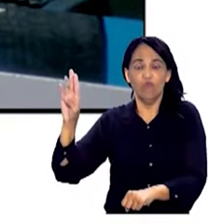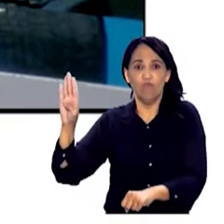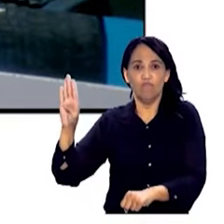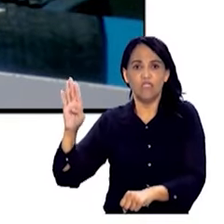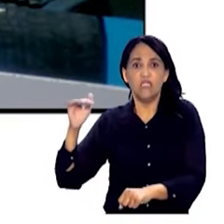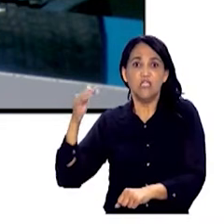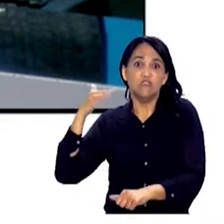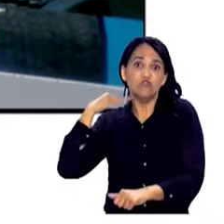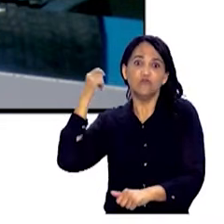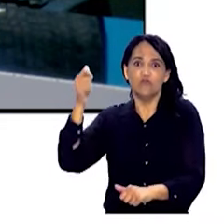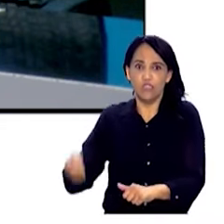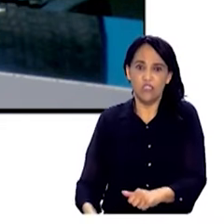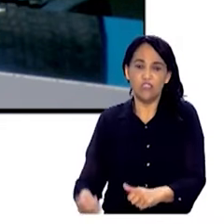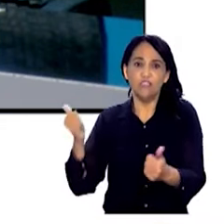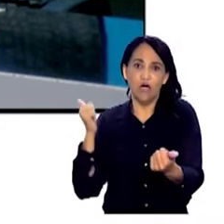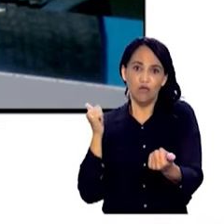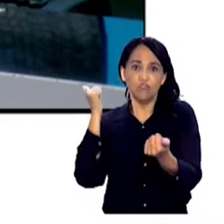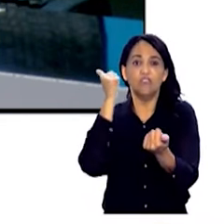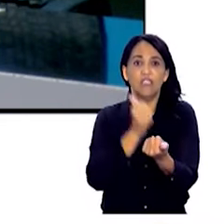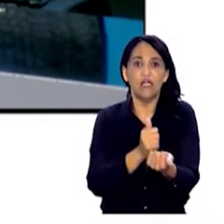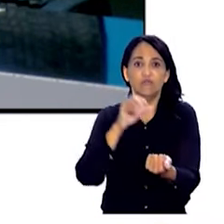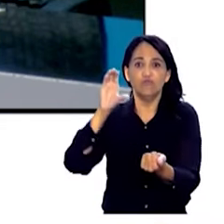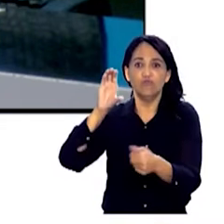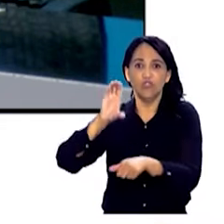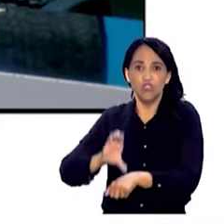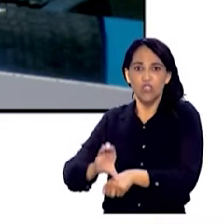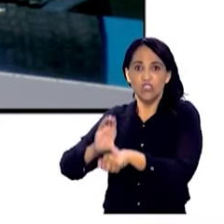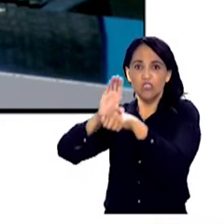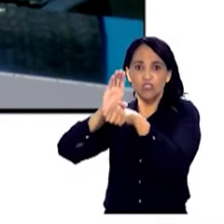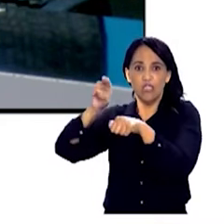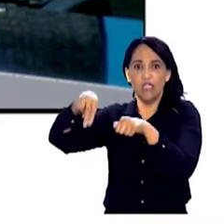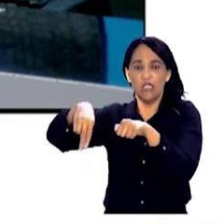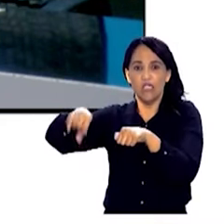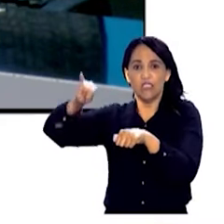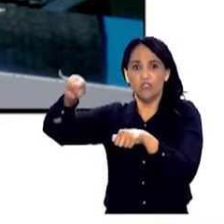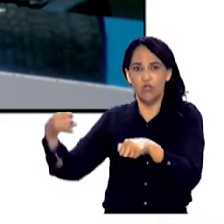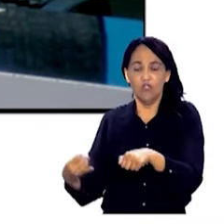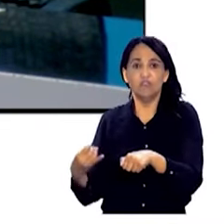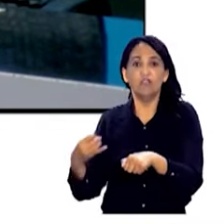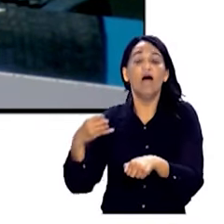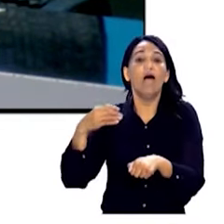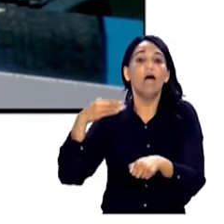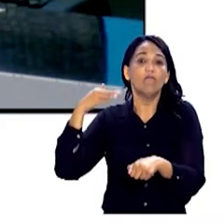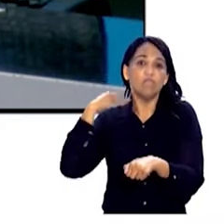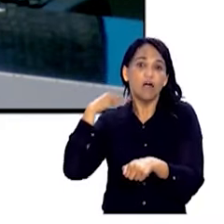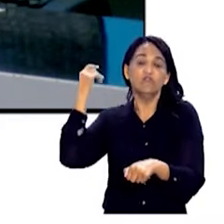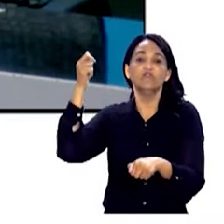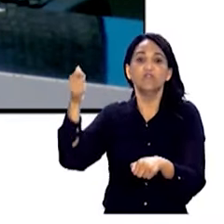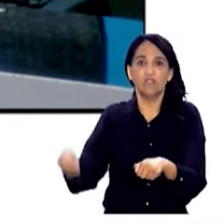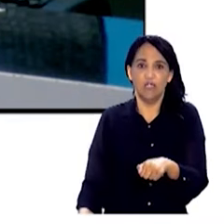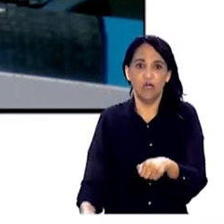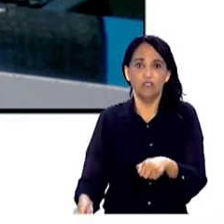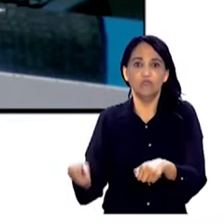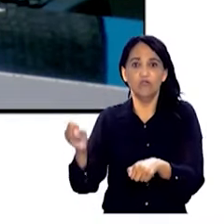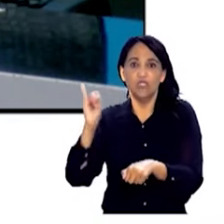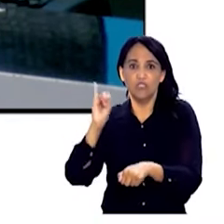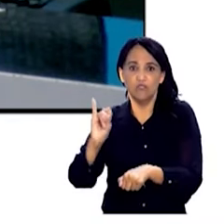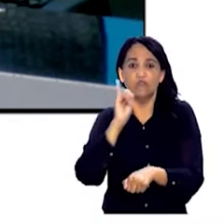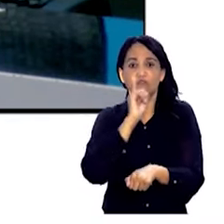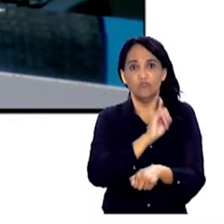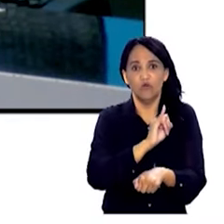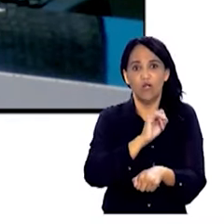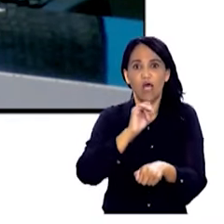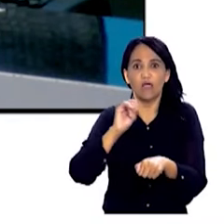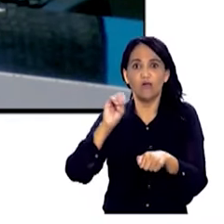também já foi juiz magistrado instrutor já foi Juiz Auxiliar e magistrado instrutor no Supremo Tribunal Federal